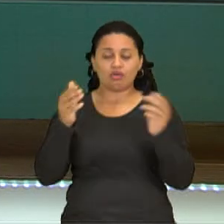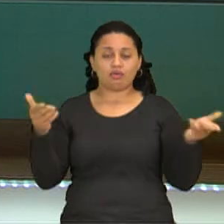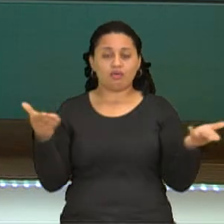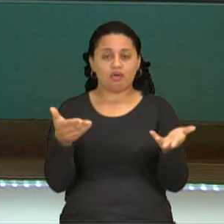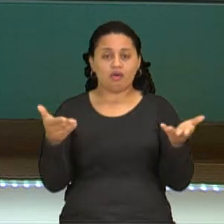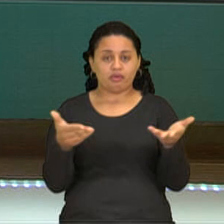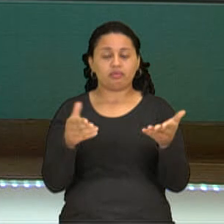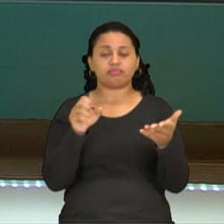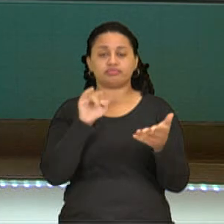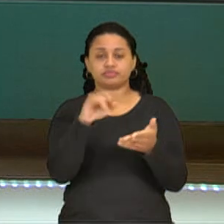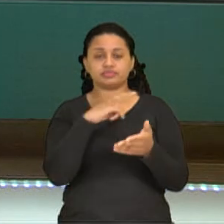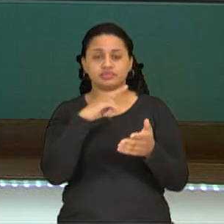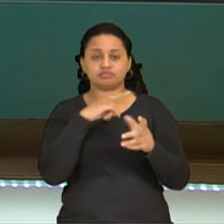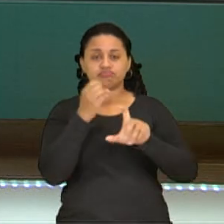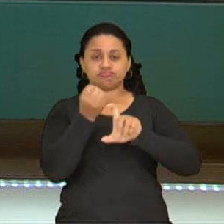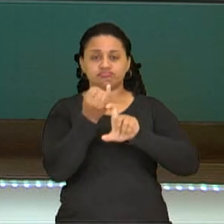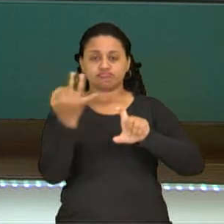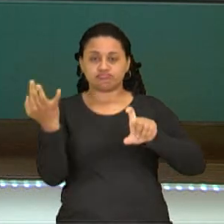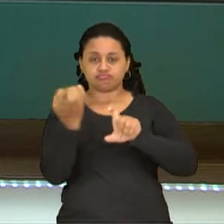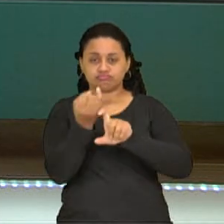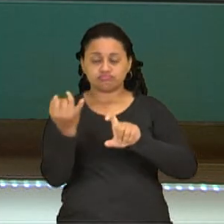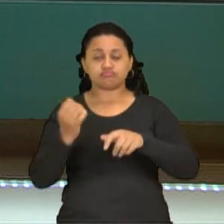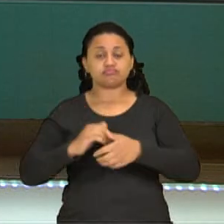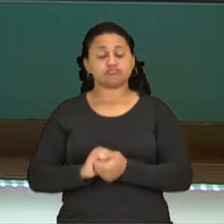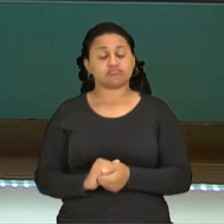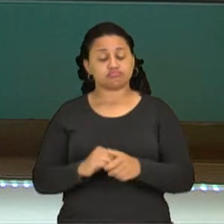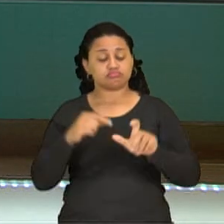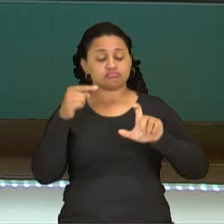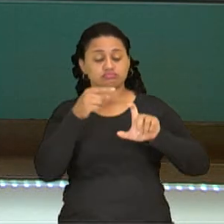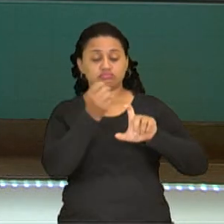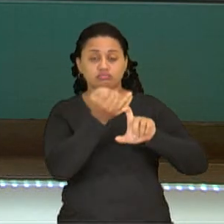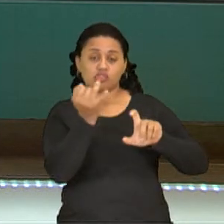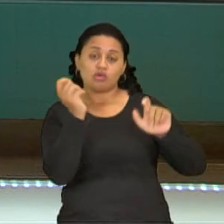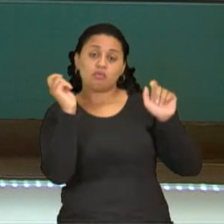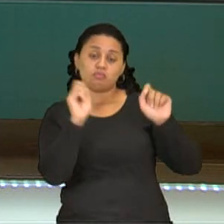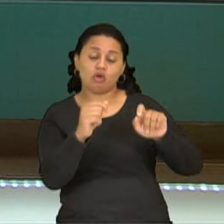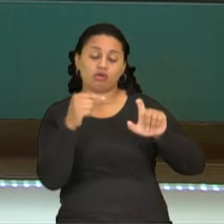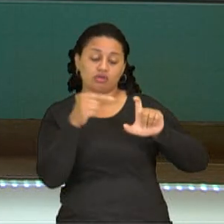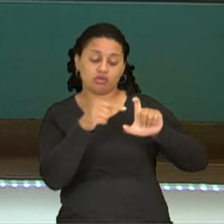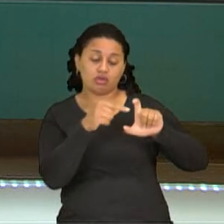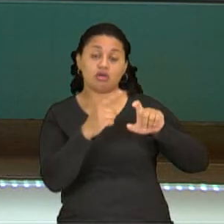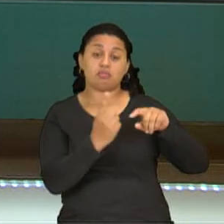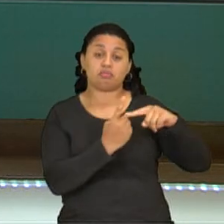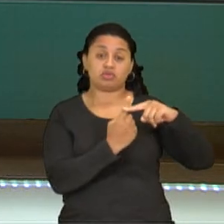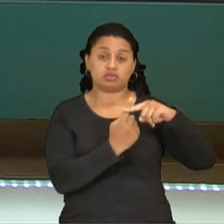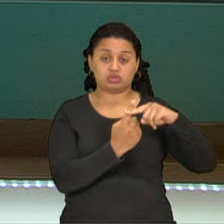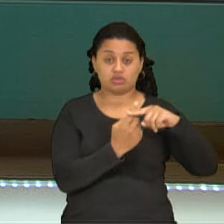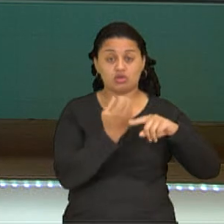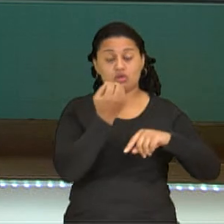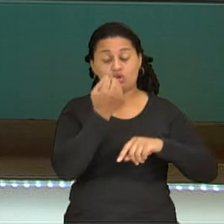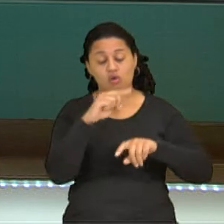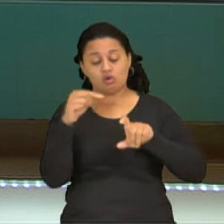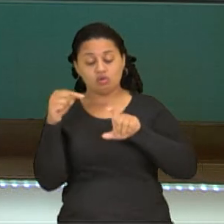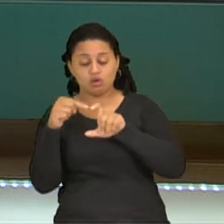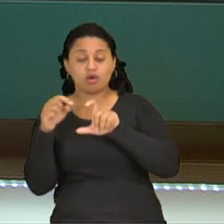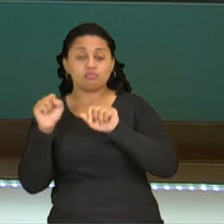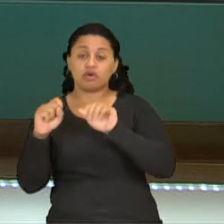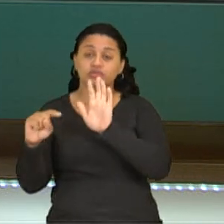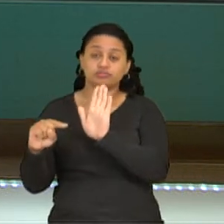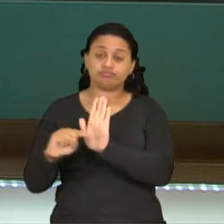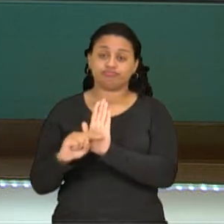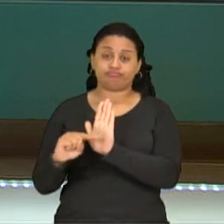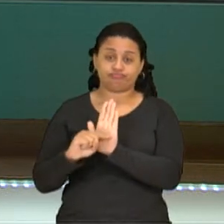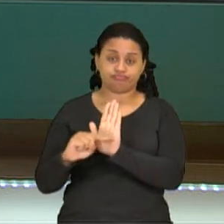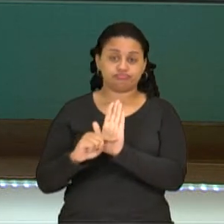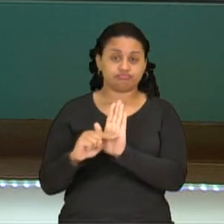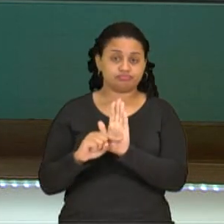quando trabalhamos com potenciação, a potência ela pode ser uma base positiva ou ela pode ser uma